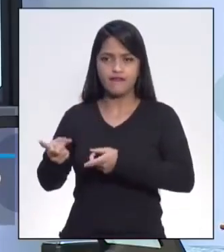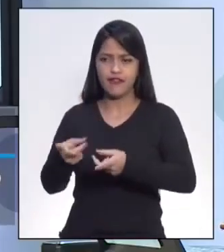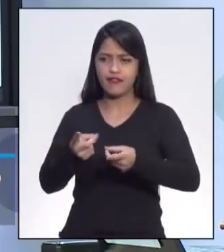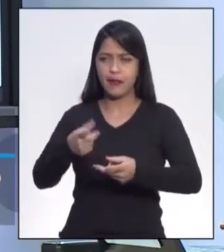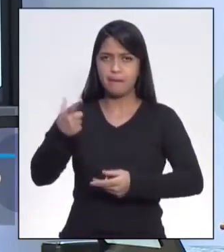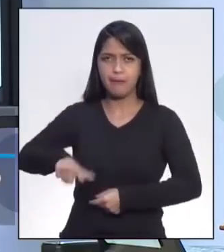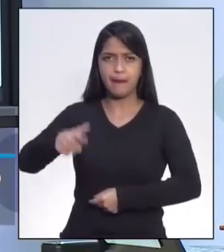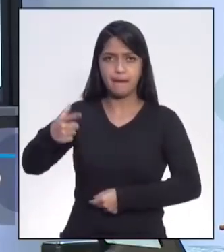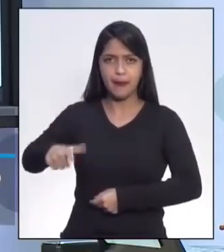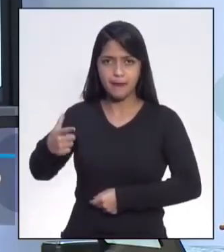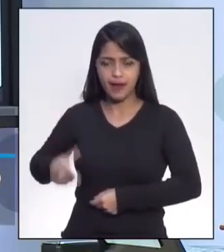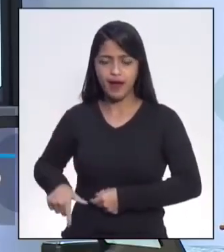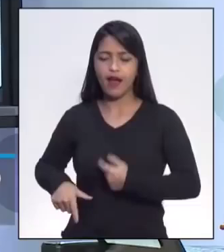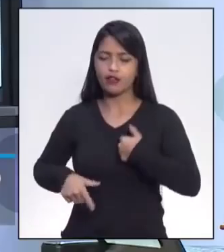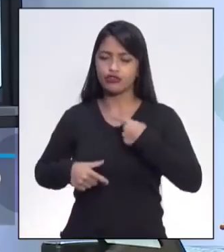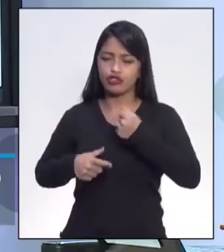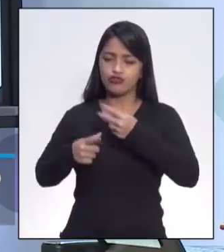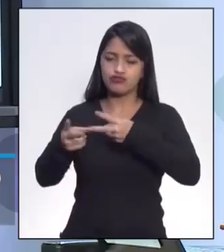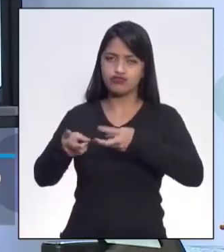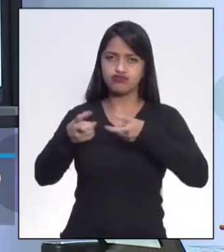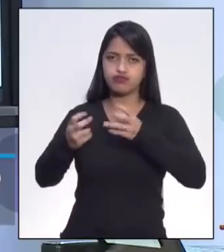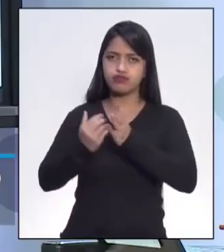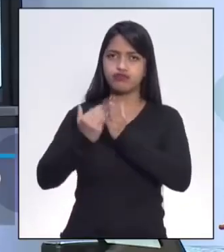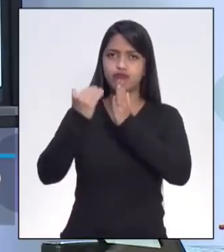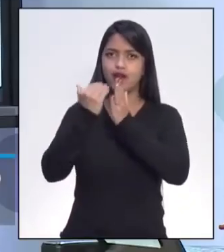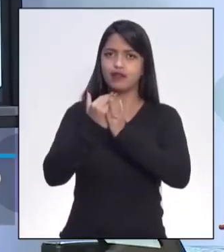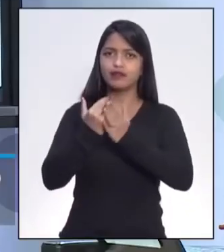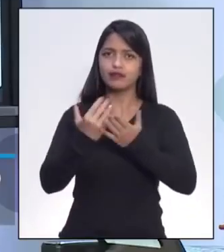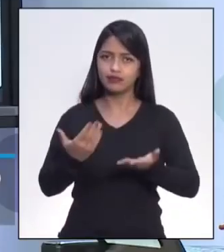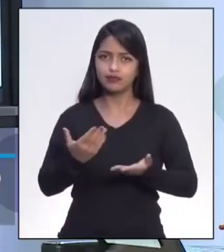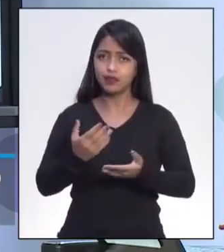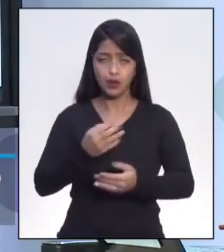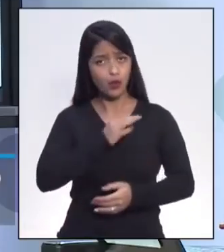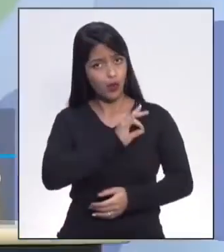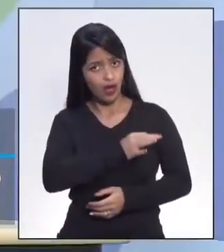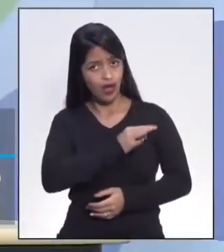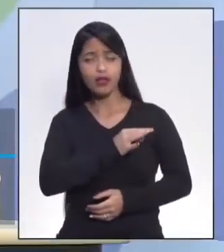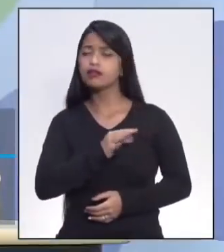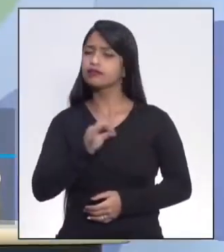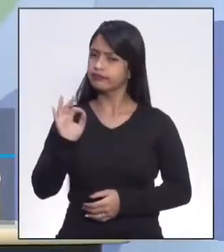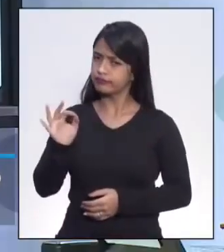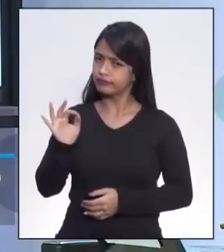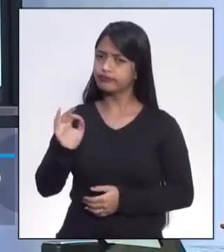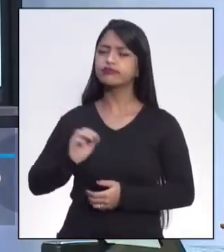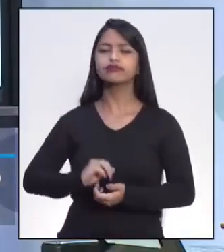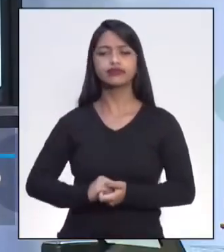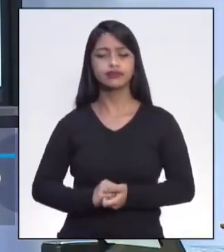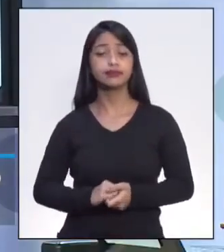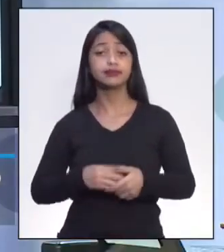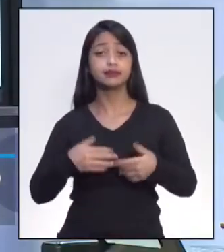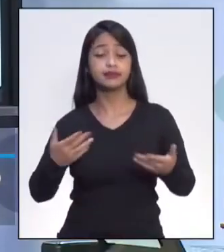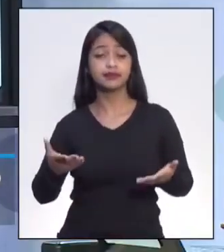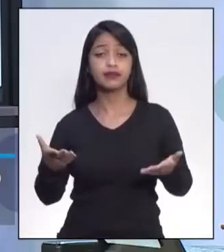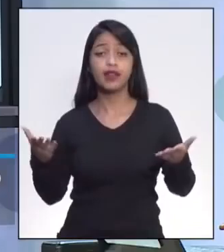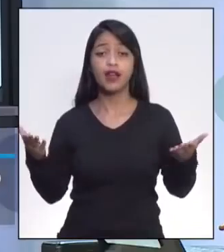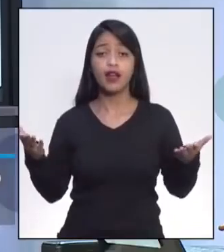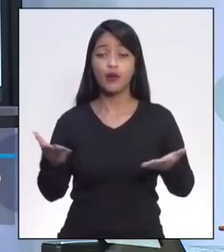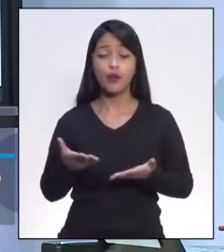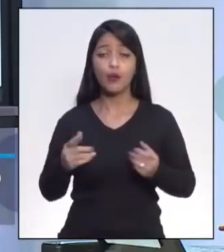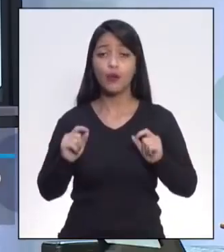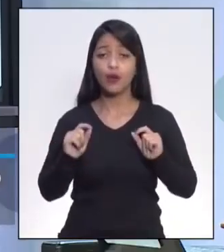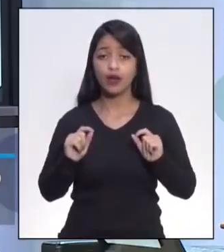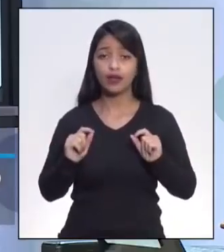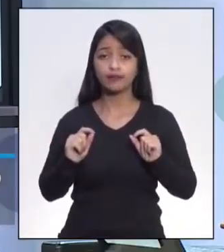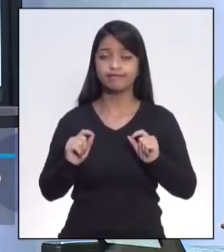o meu lucro aumenta, correto, Osmar? Correto, Alessandro. E agora, não vou colocar para